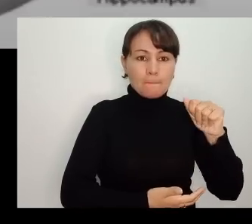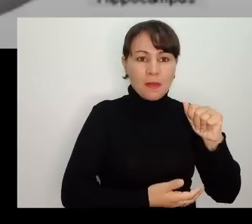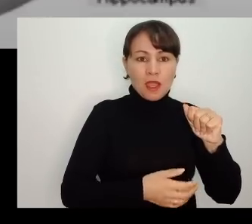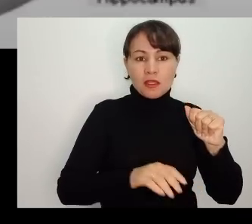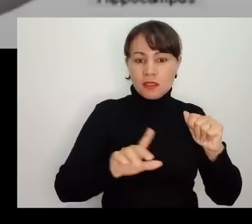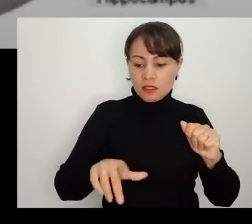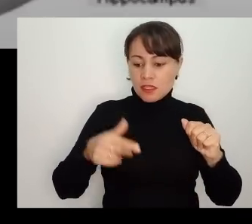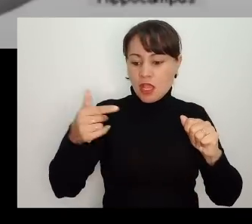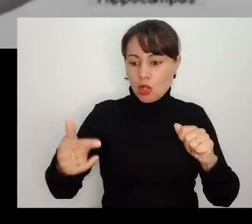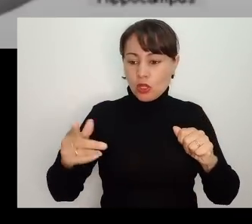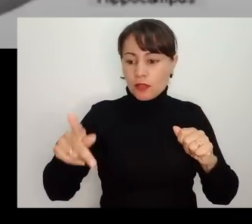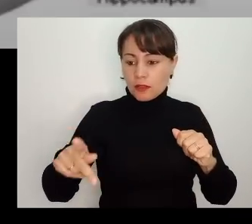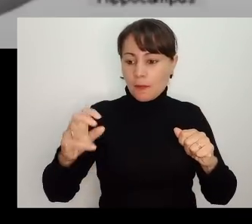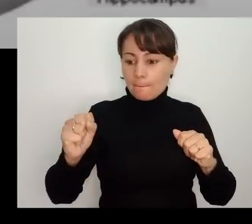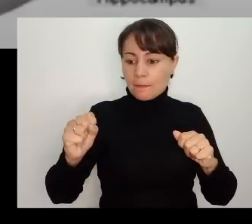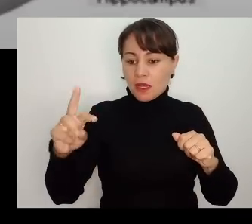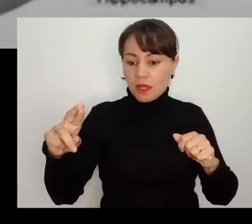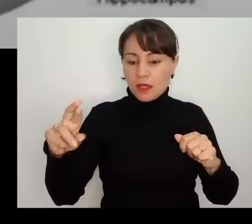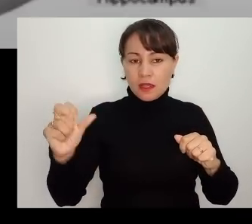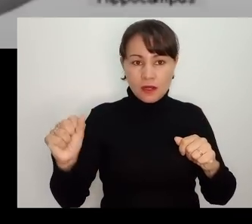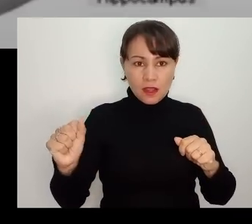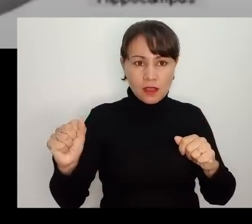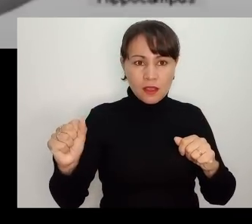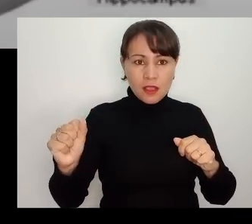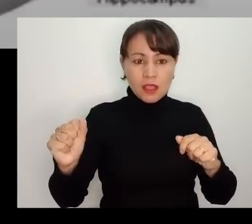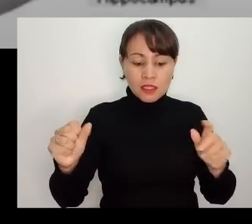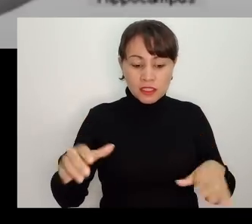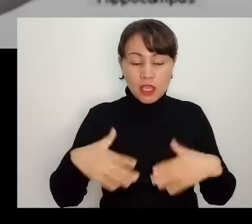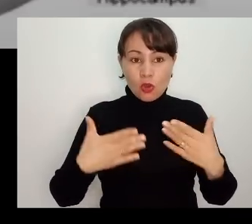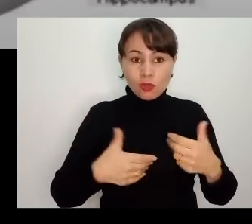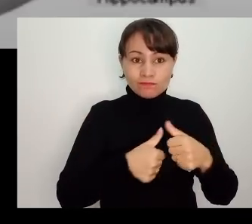do cíngulo, aonde está a